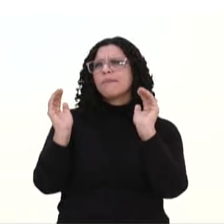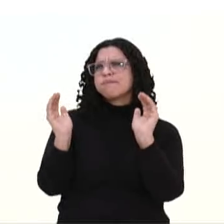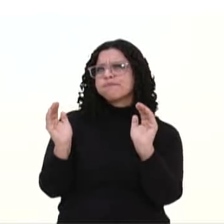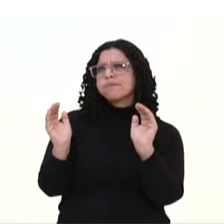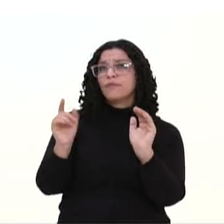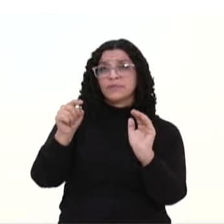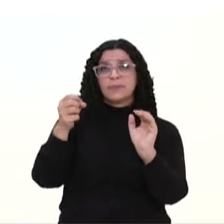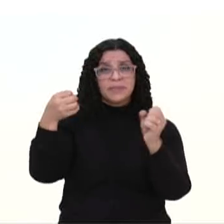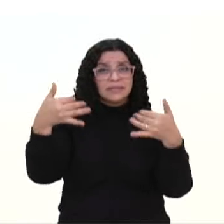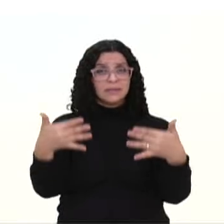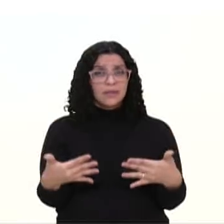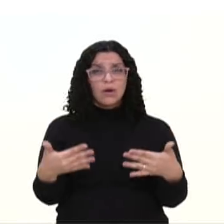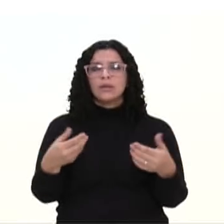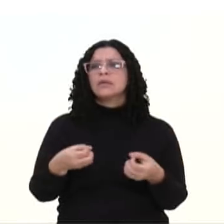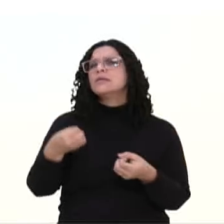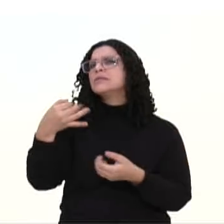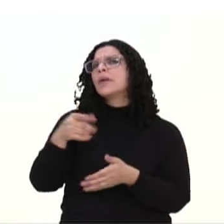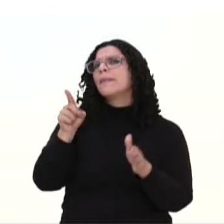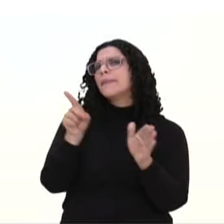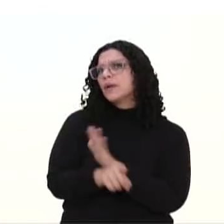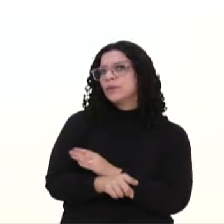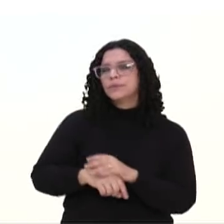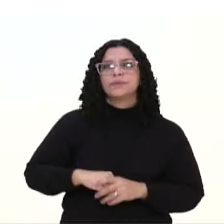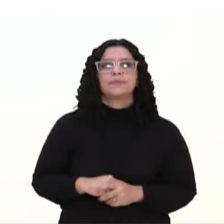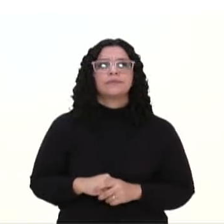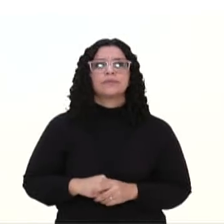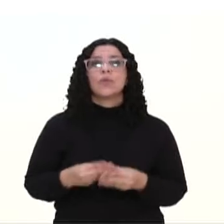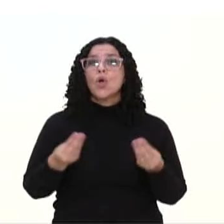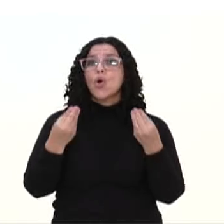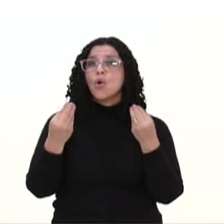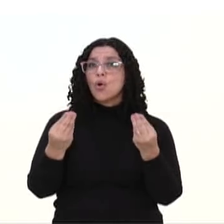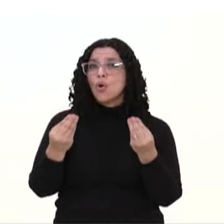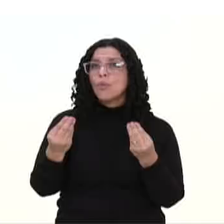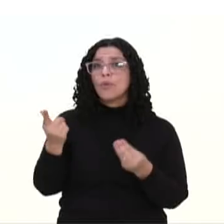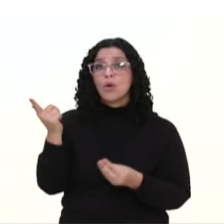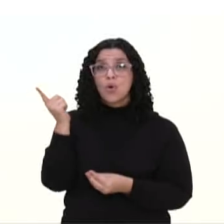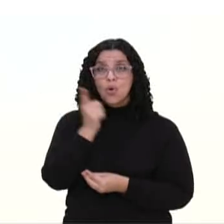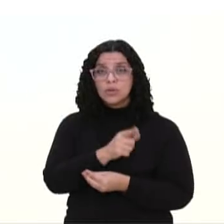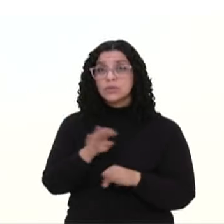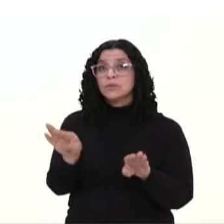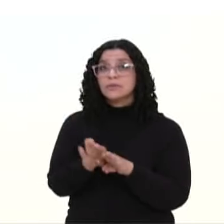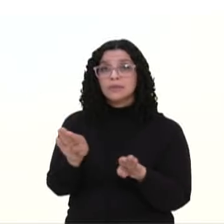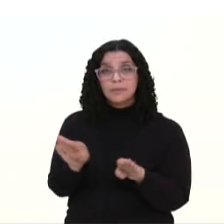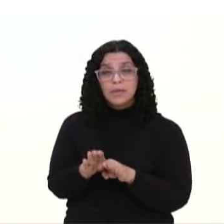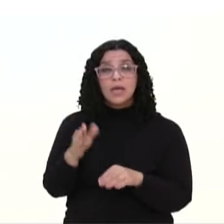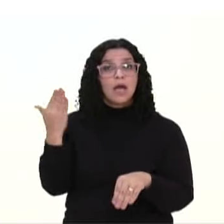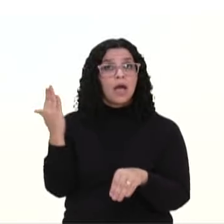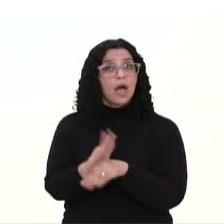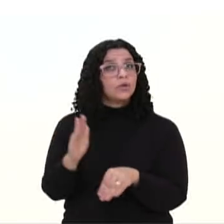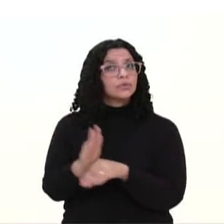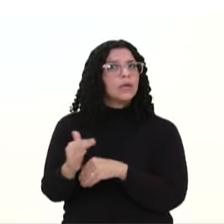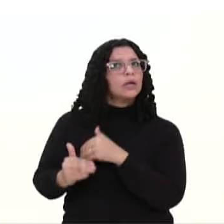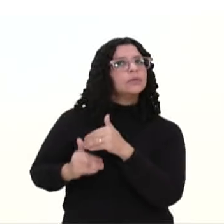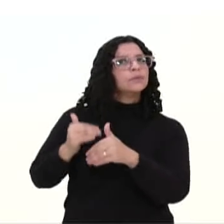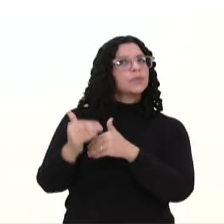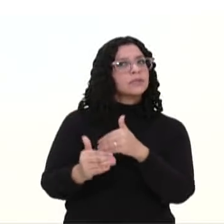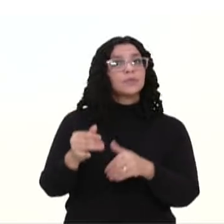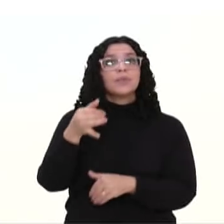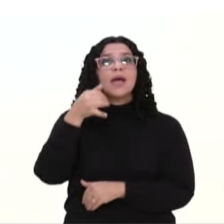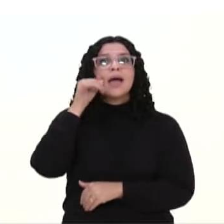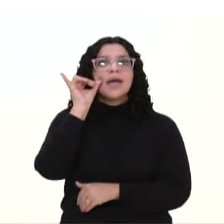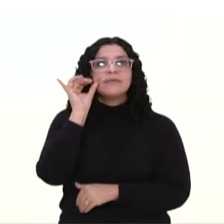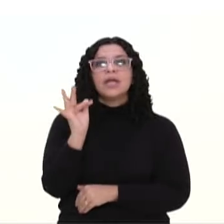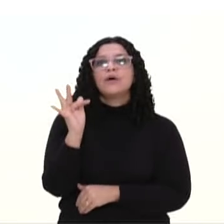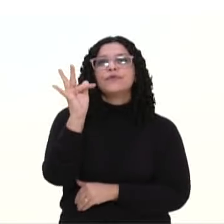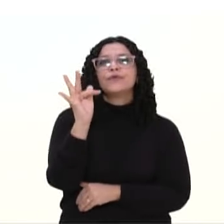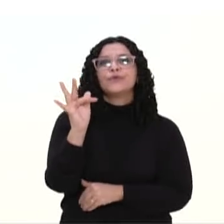parágrafo respondendo a seguinte questão: como poderíamos interferir nesse processo para evitar que